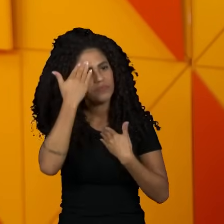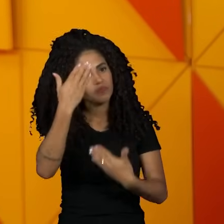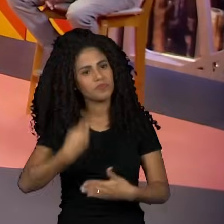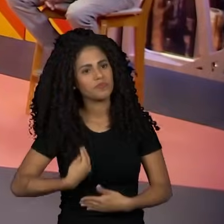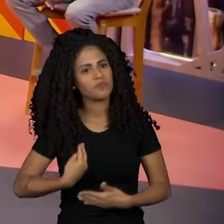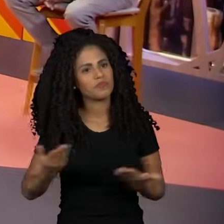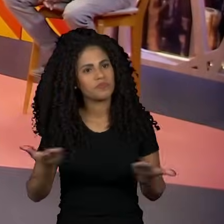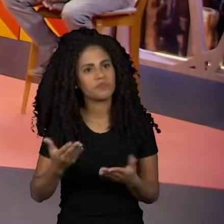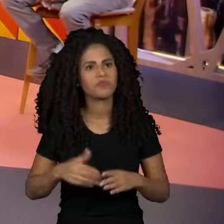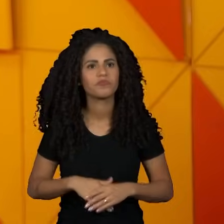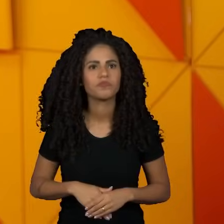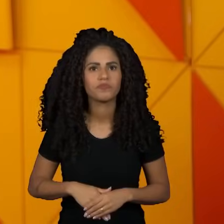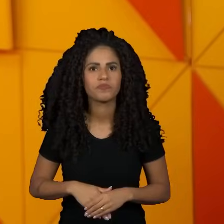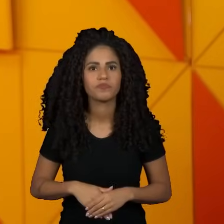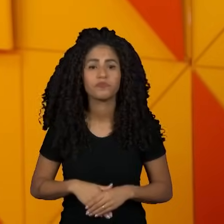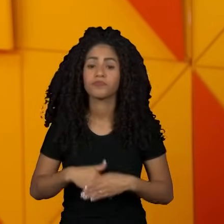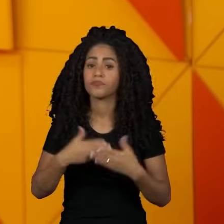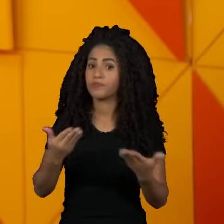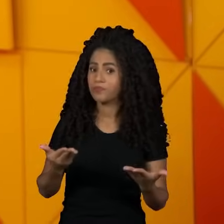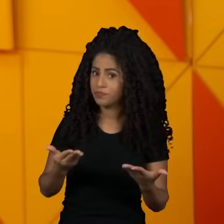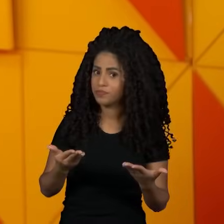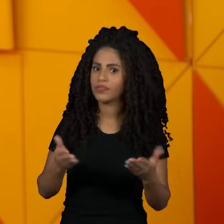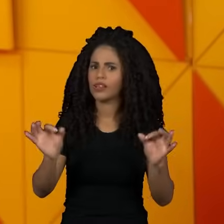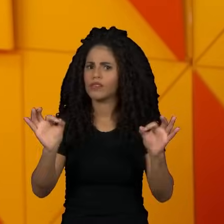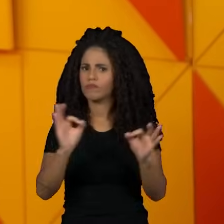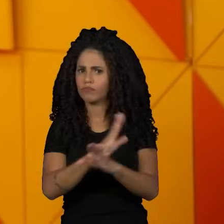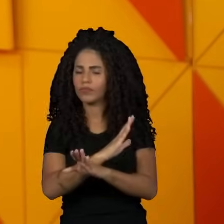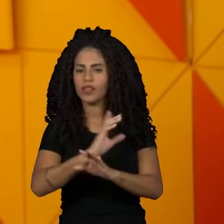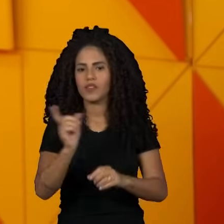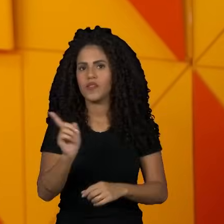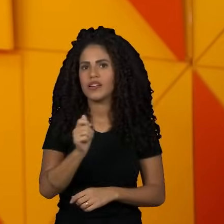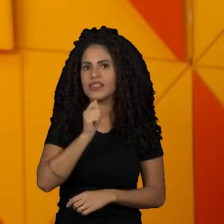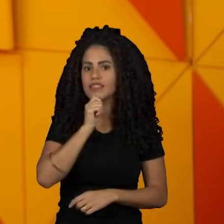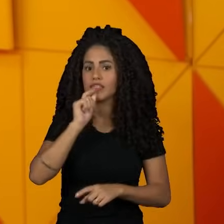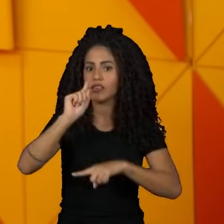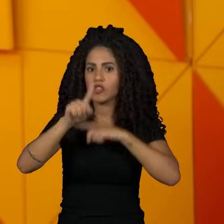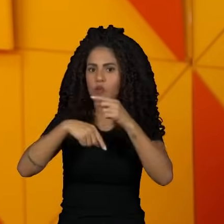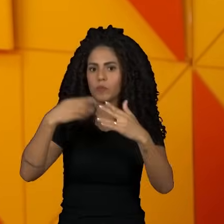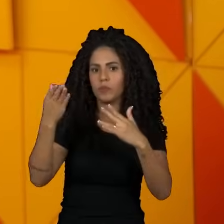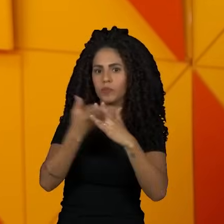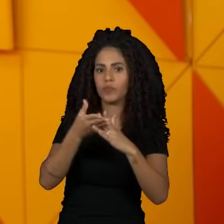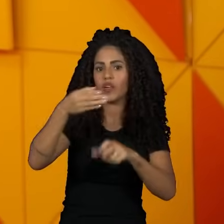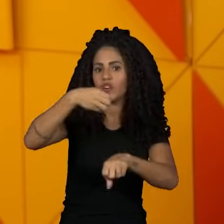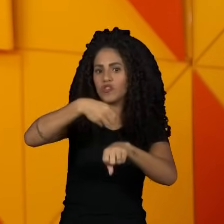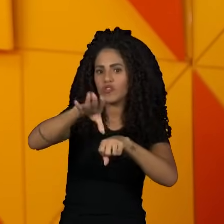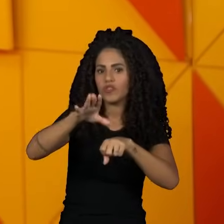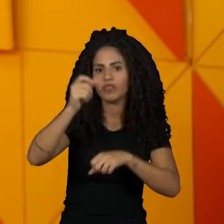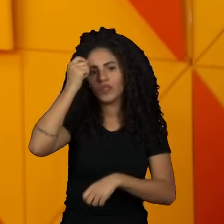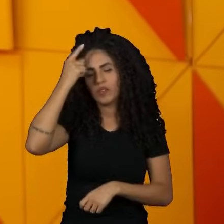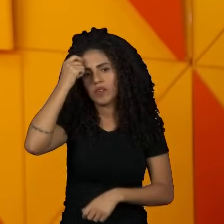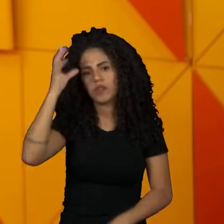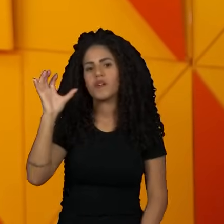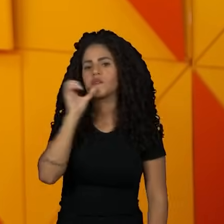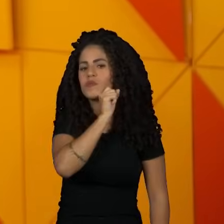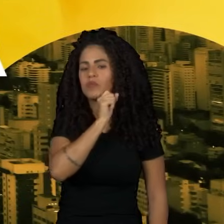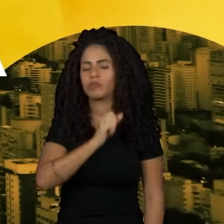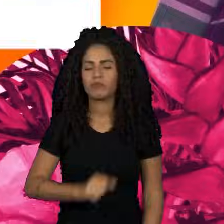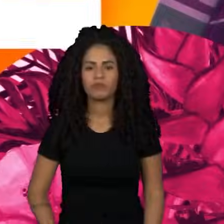hoje. E o programa não acabou não, tá? Porque depois do intervalo eu trago dica cultural. Eu volto